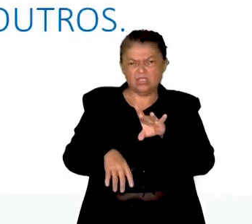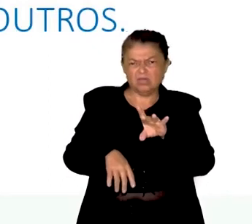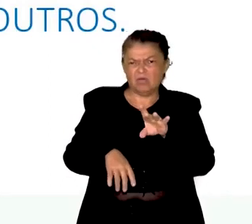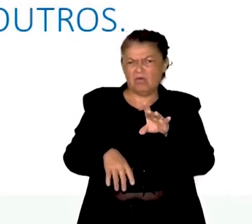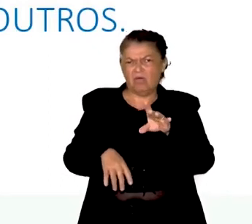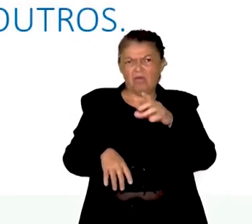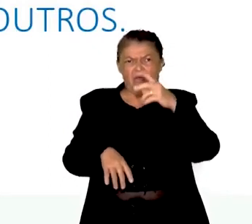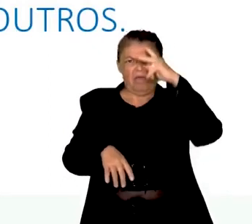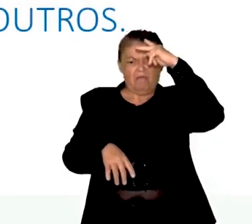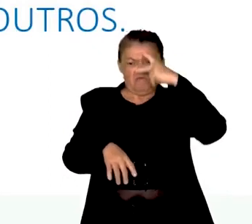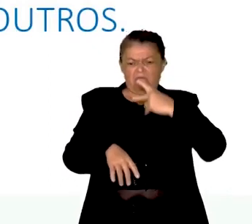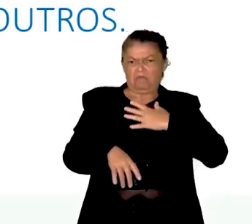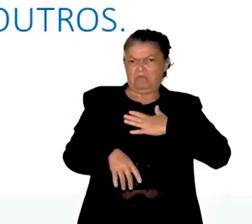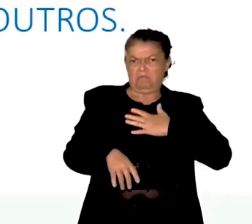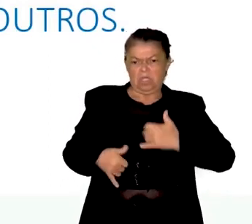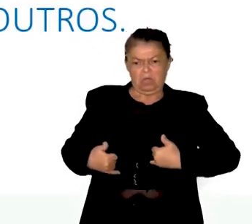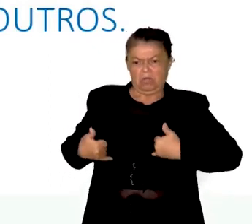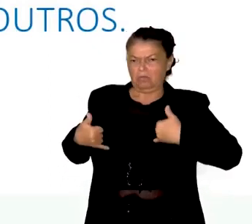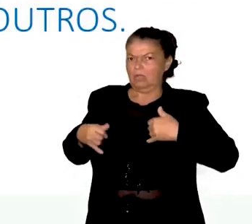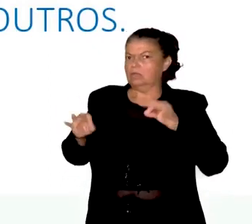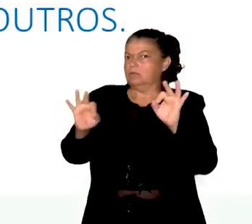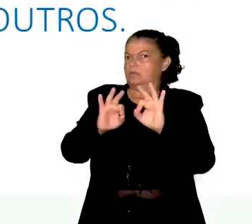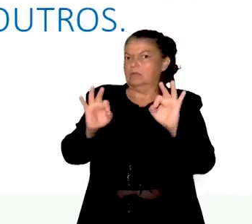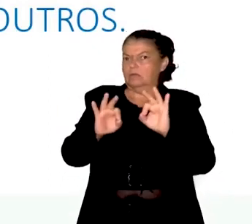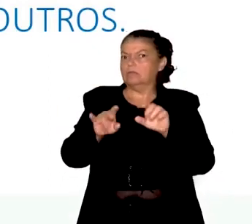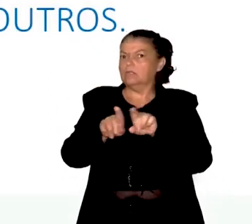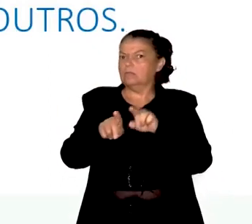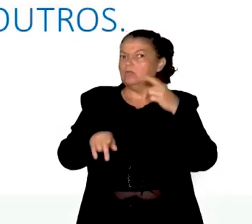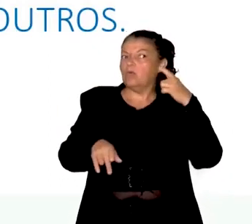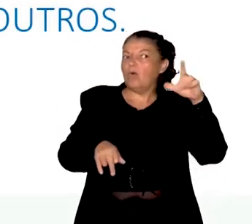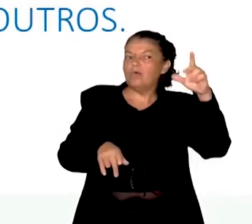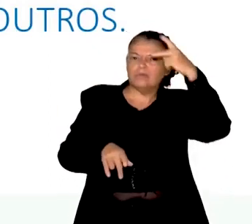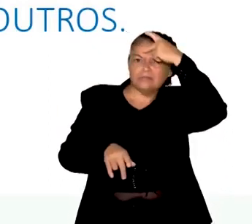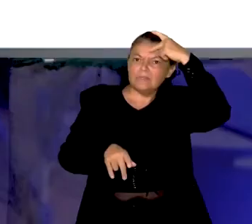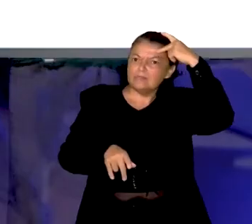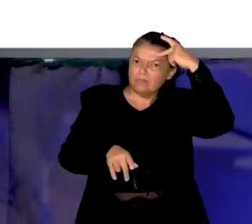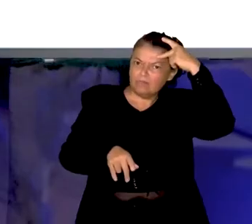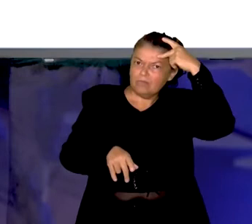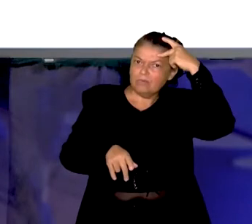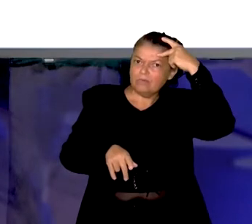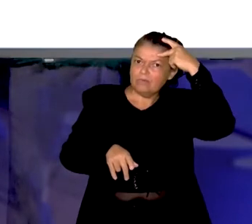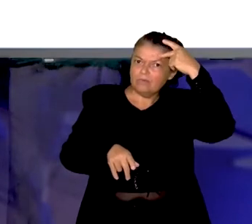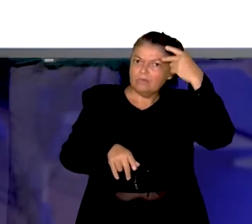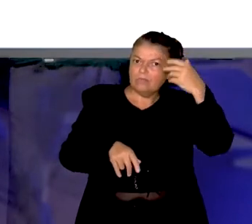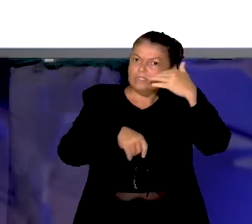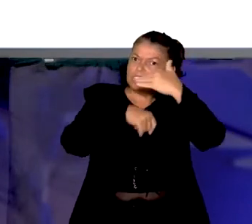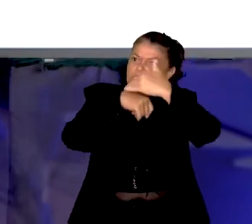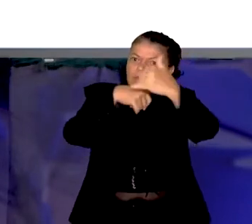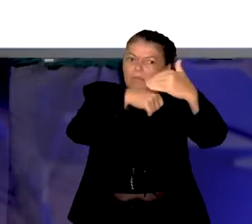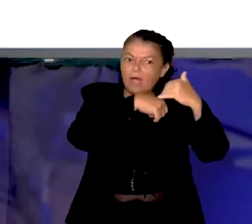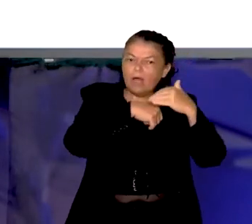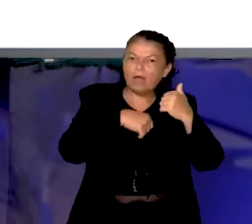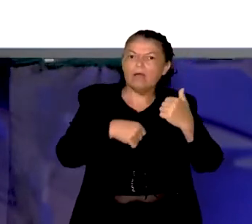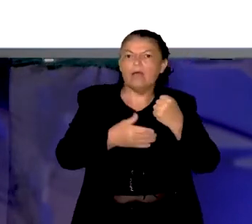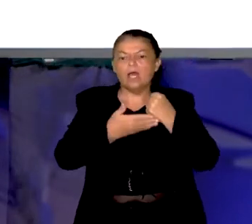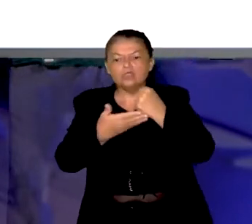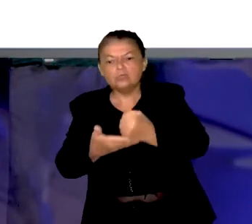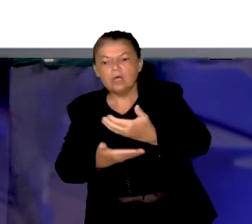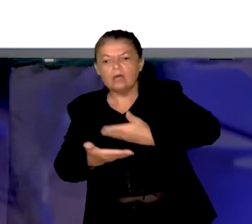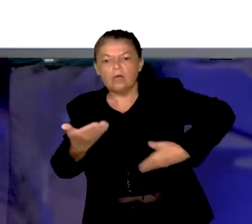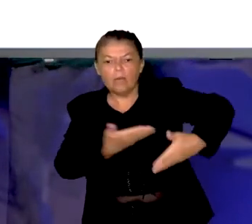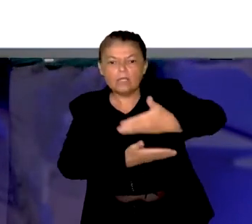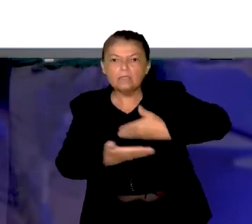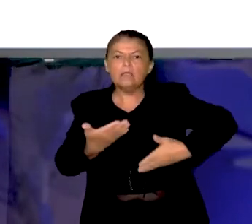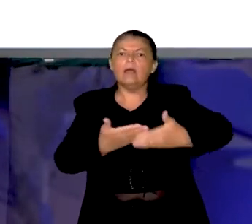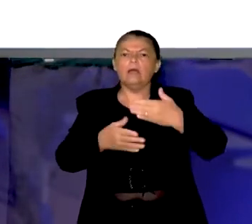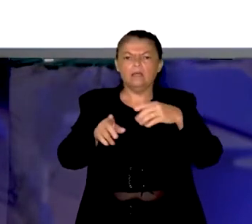si, mas também dos outros. Então eu penso que é bastante interessante nós refletirmos. Quem são aquelas